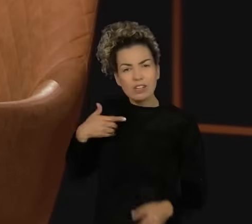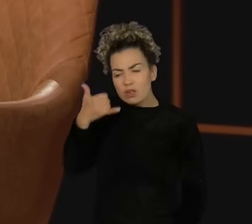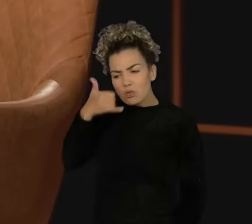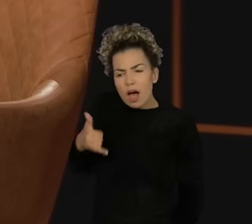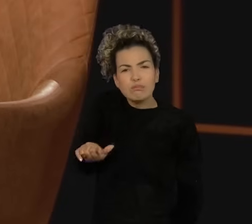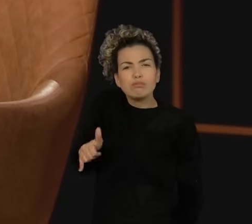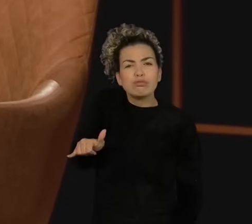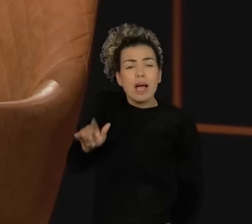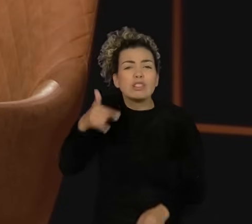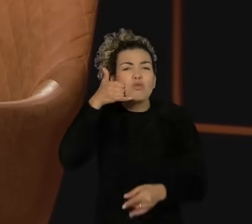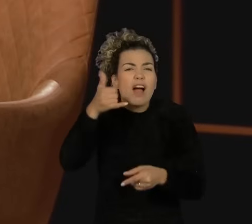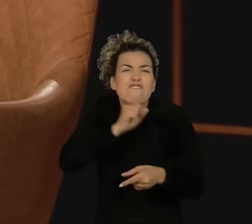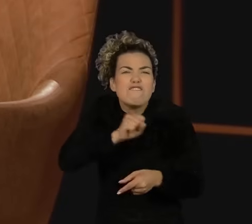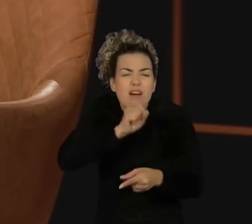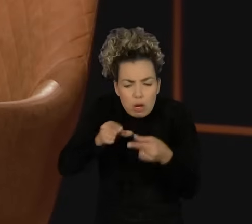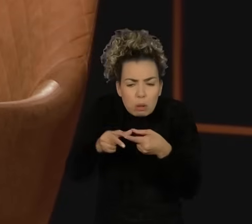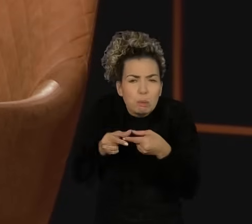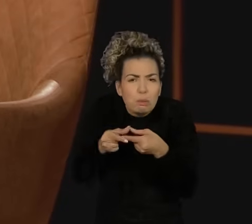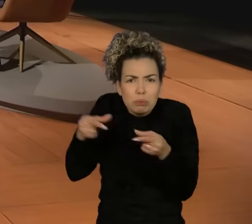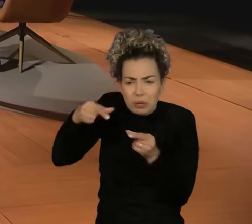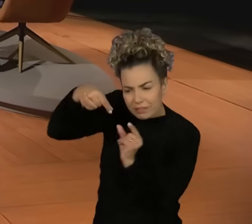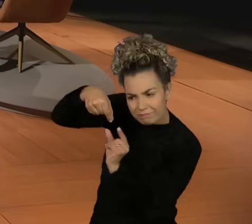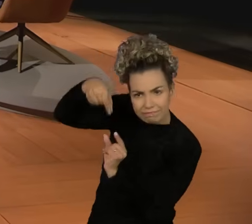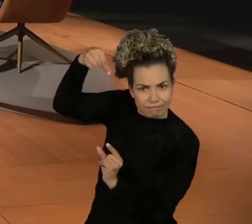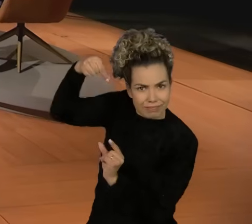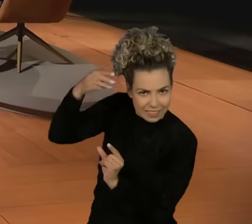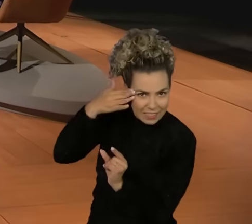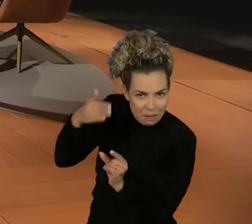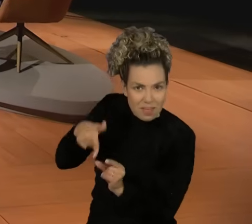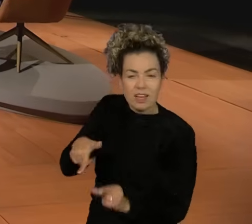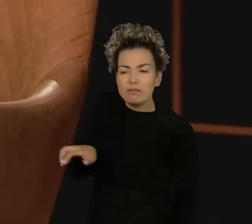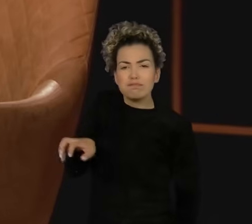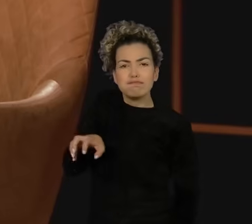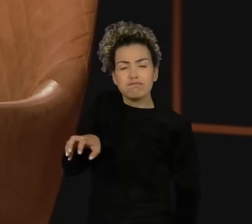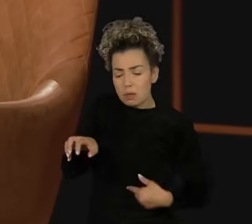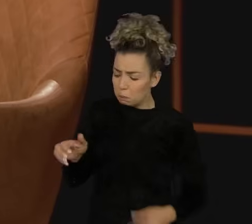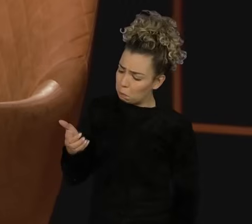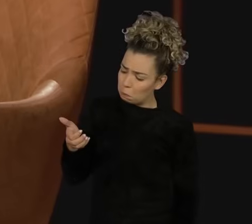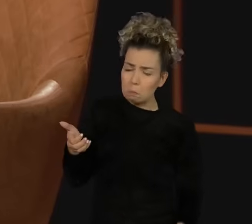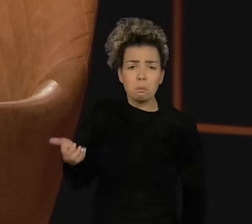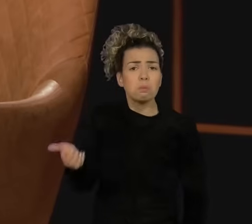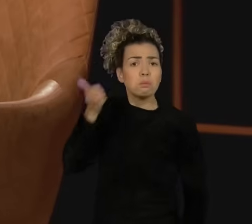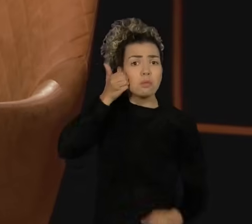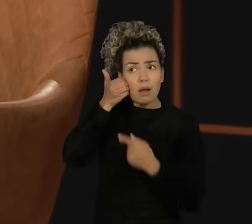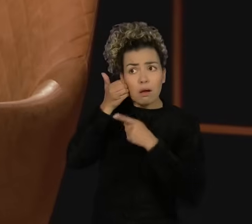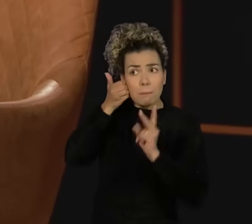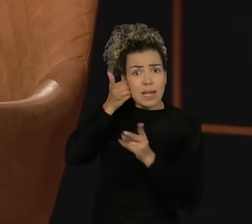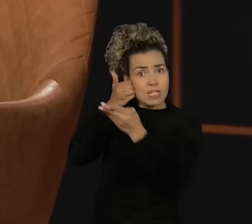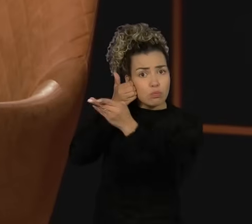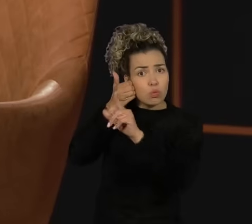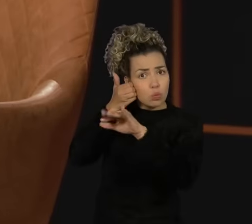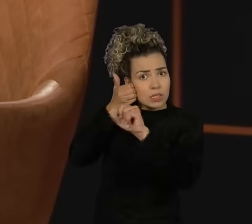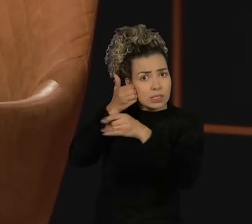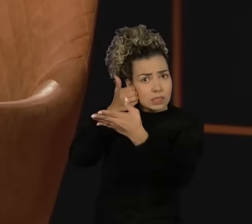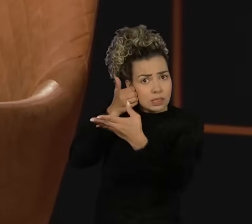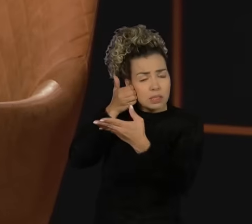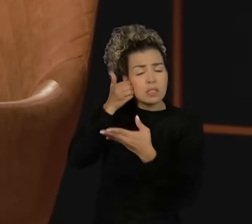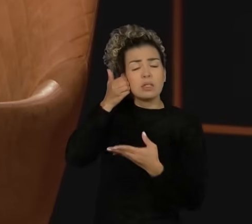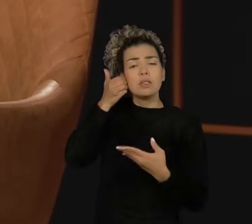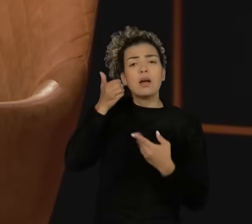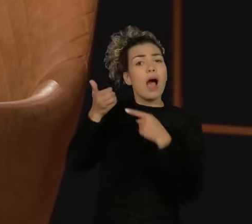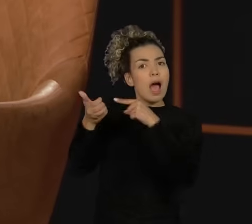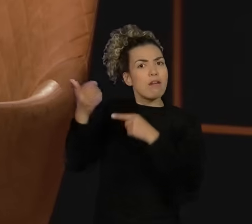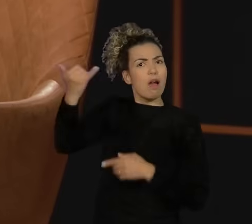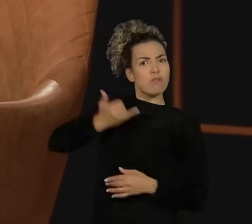que era só um telefoninho mesmo. Eu atendo, é o Luiz. E aí ele